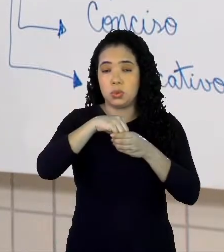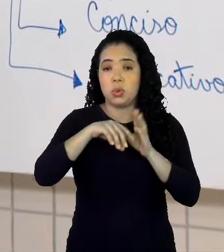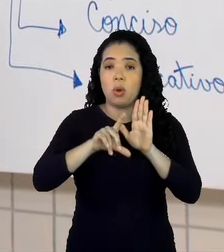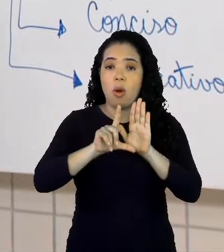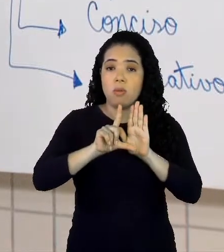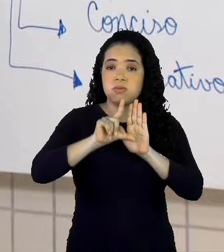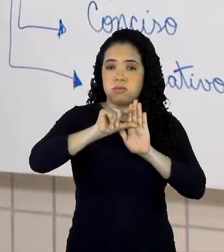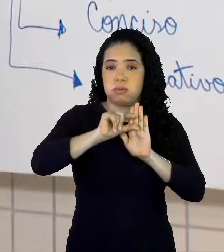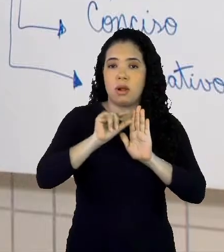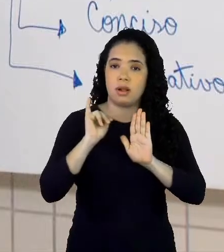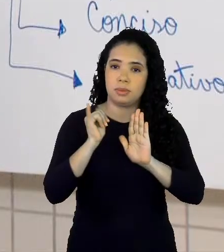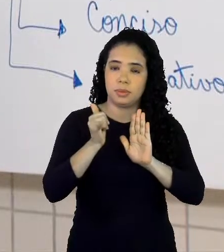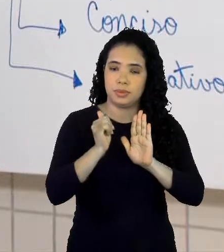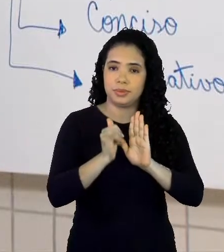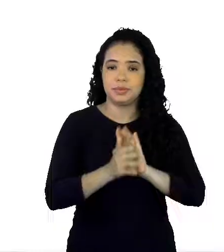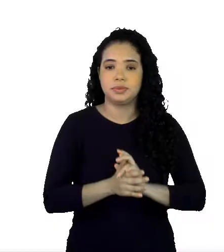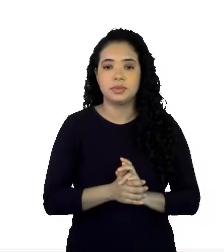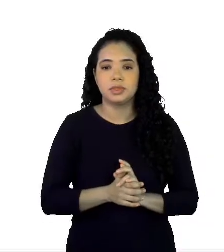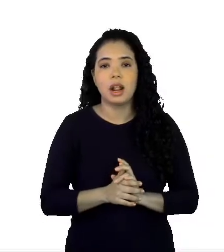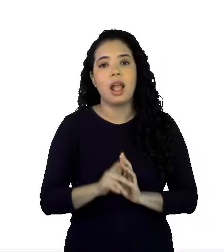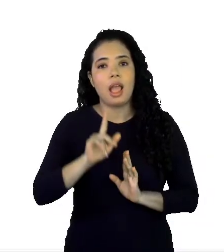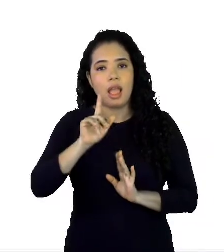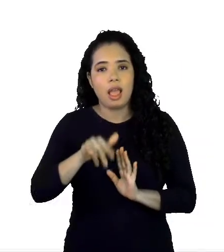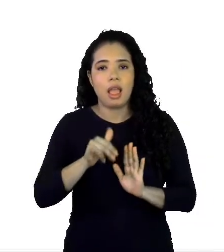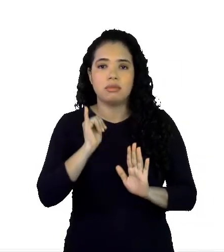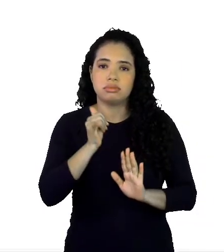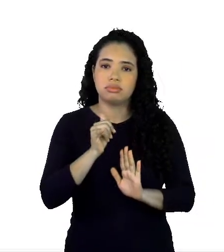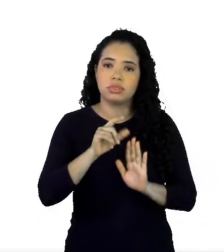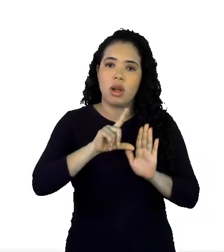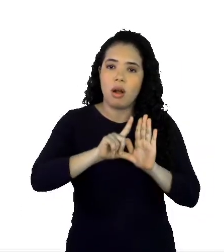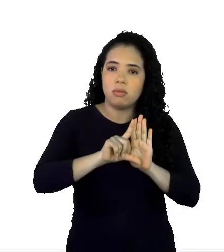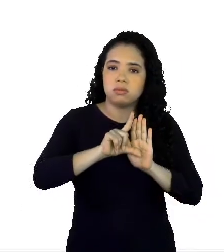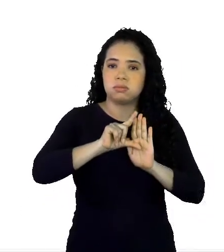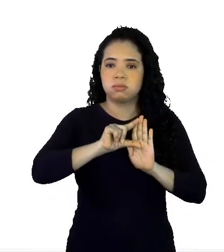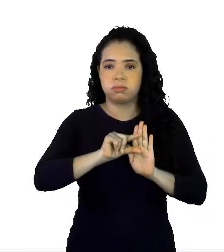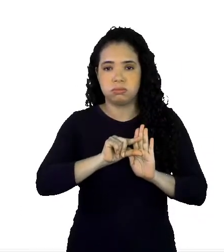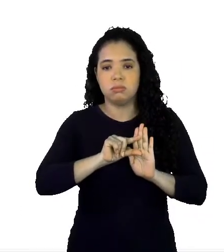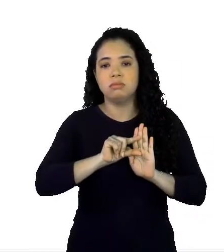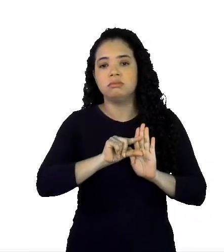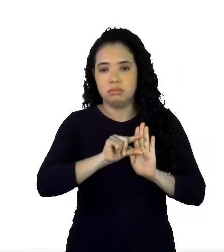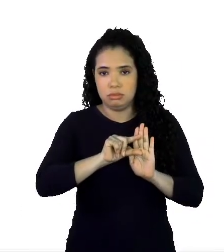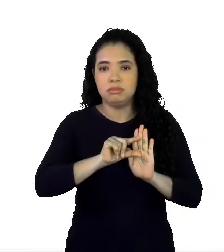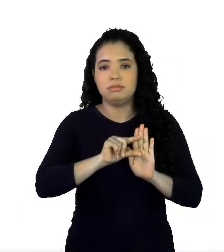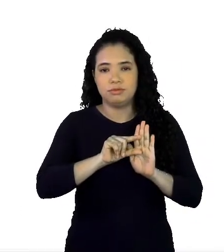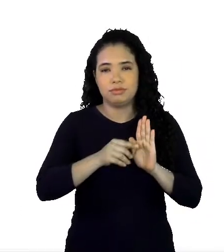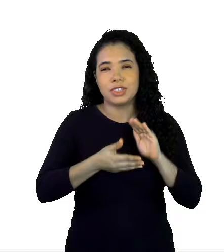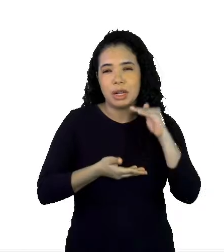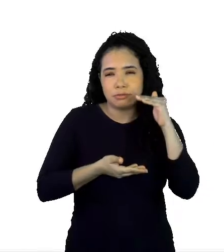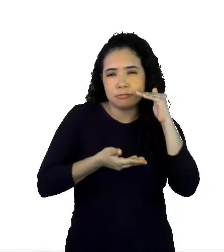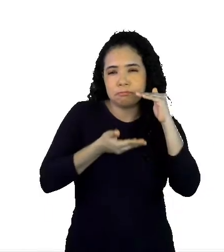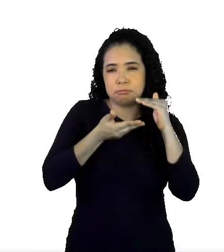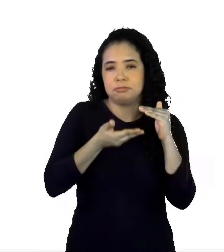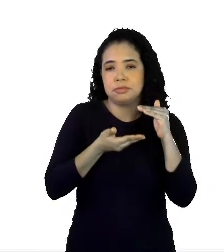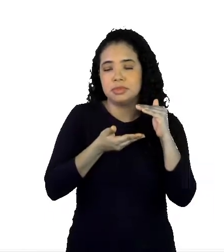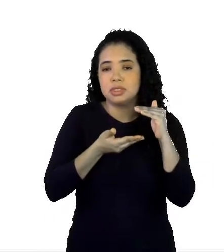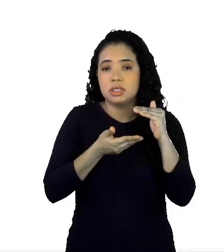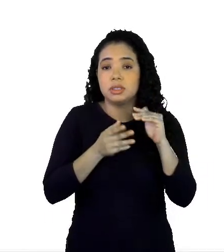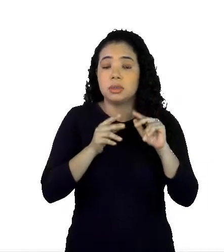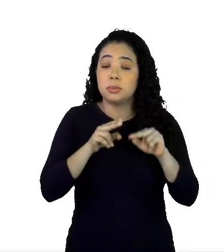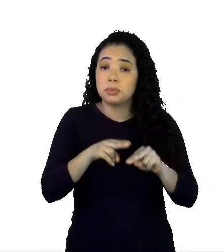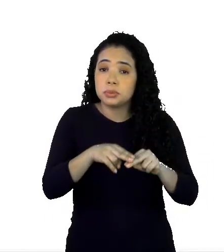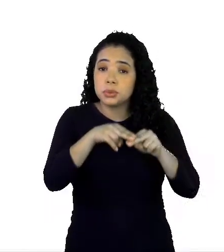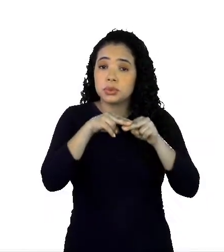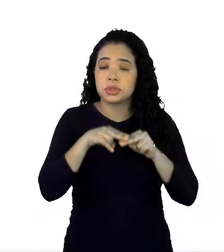dele ser um conto pequeno, como diz aí, o mini-conto, ele é um conto pequeno, Portanto, ele deve ter